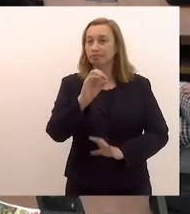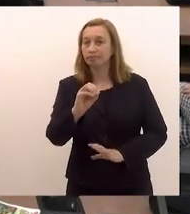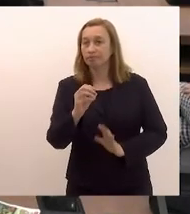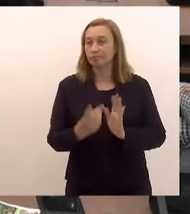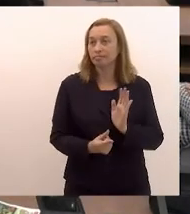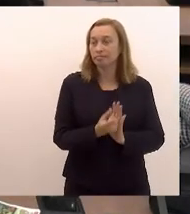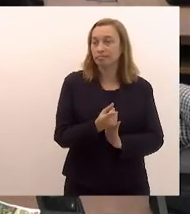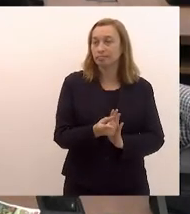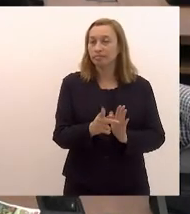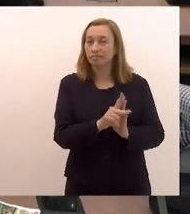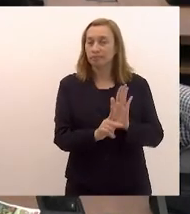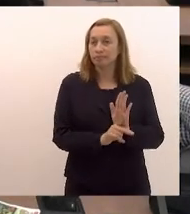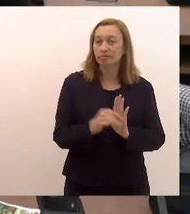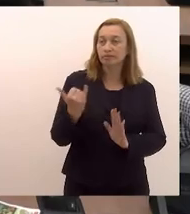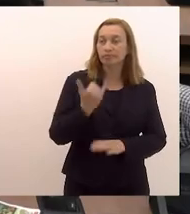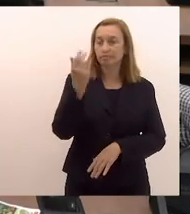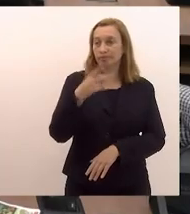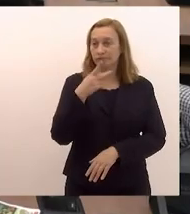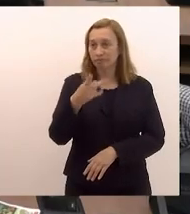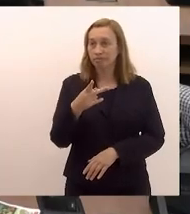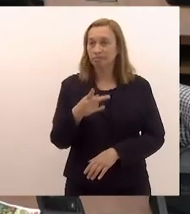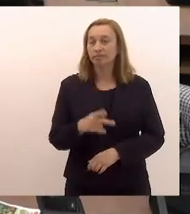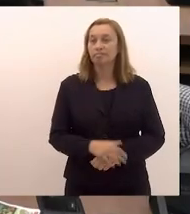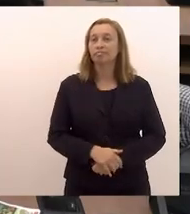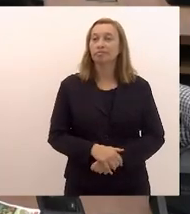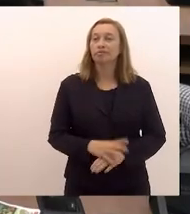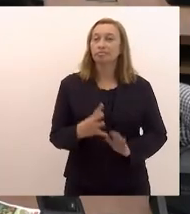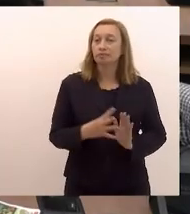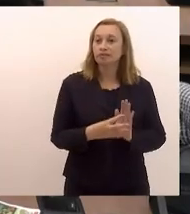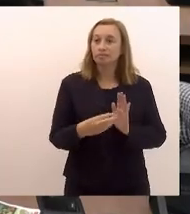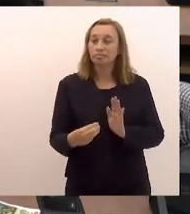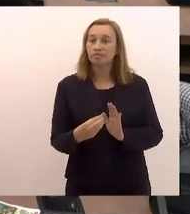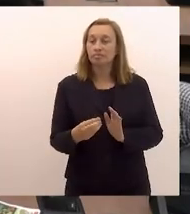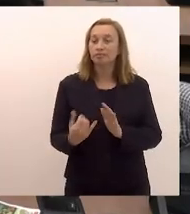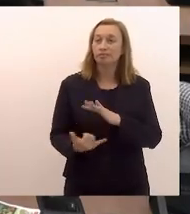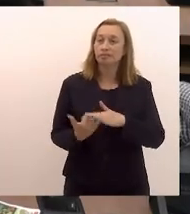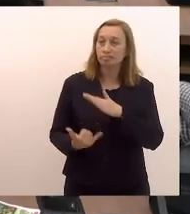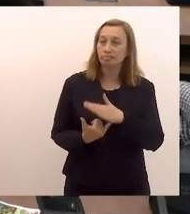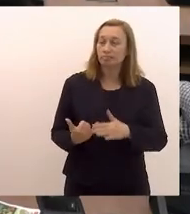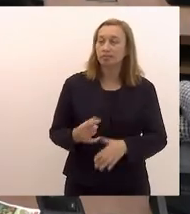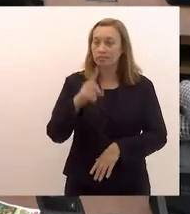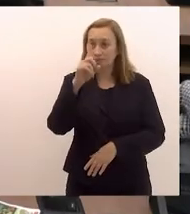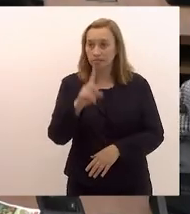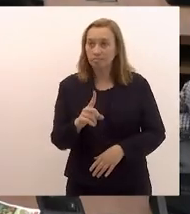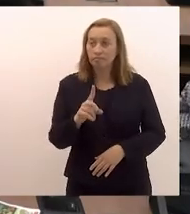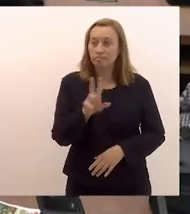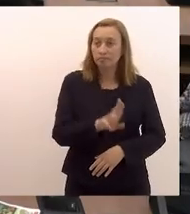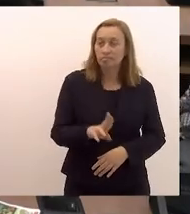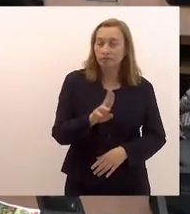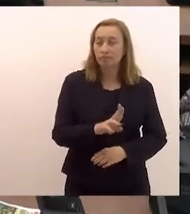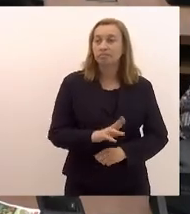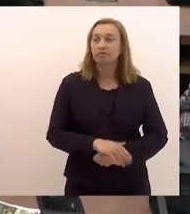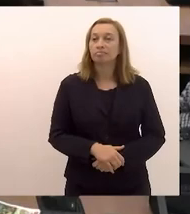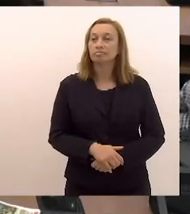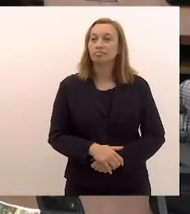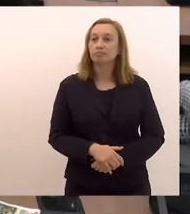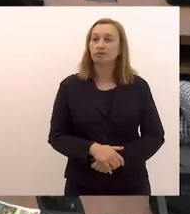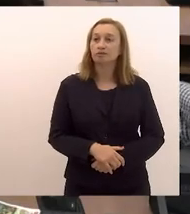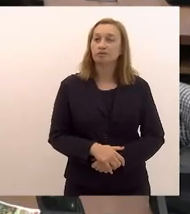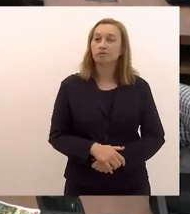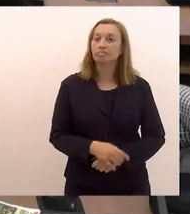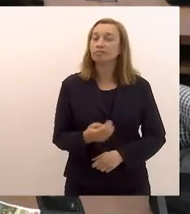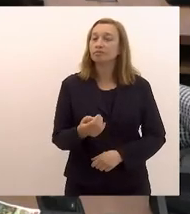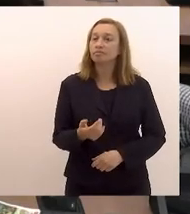é um projeto importante falar isso é o projeto de modernização da instituição garantia dos direitos dos usuários é